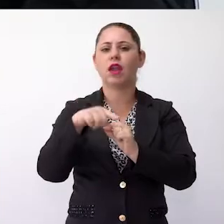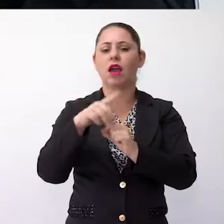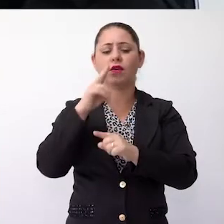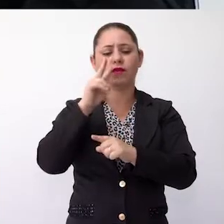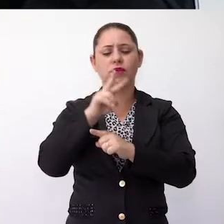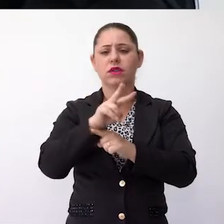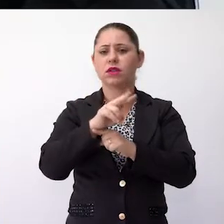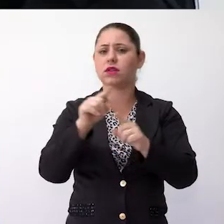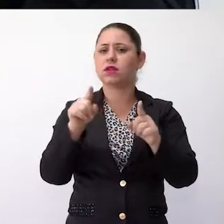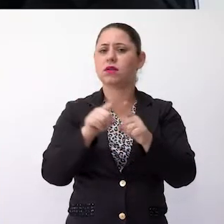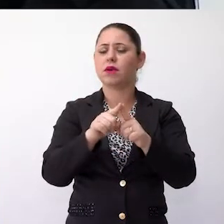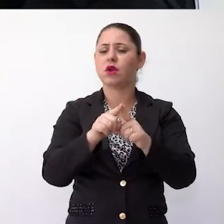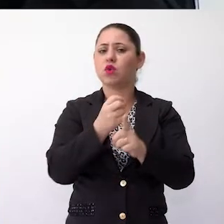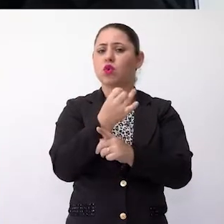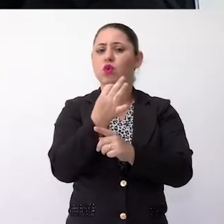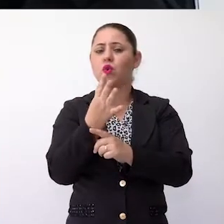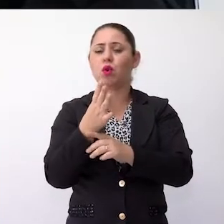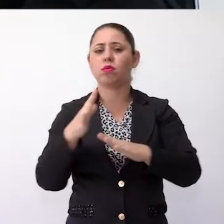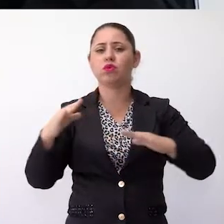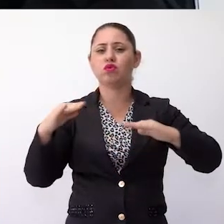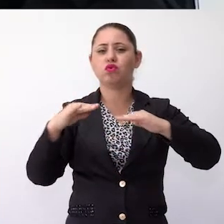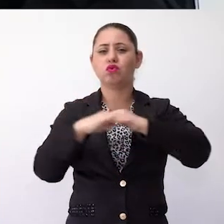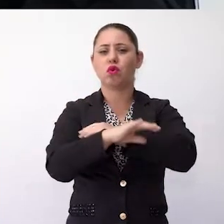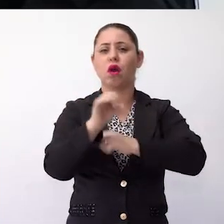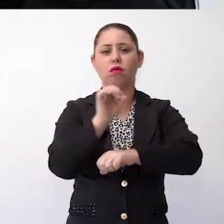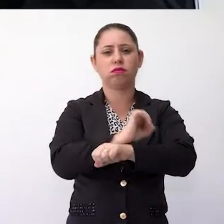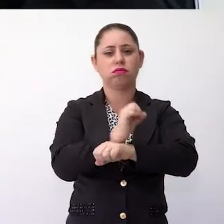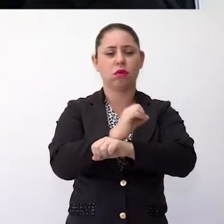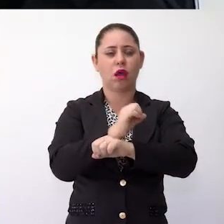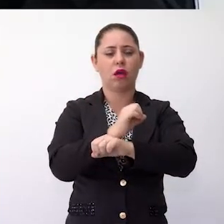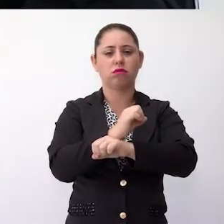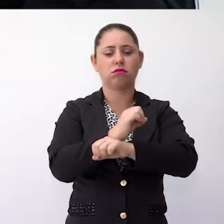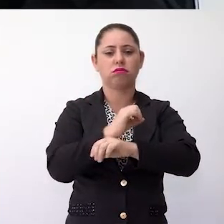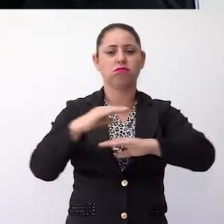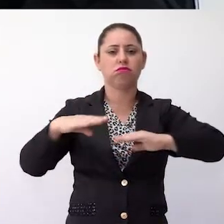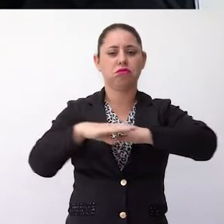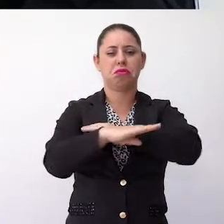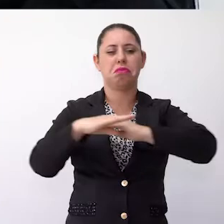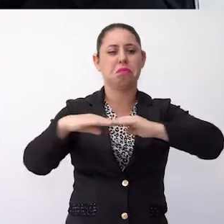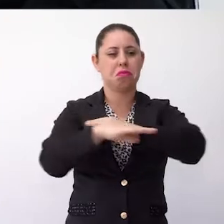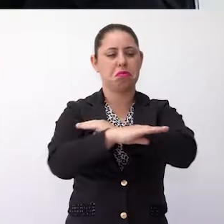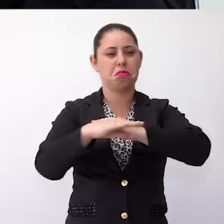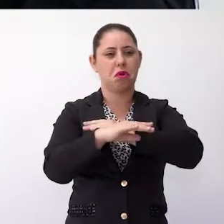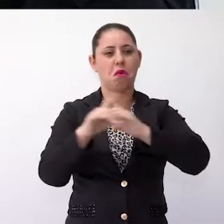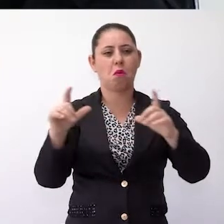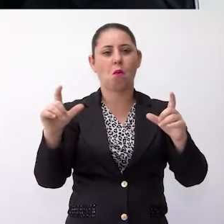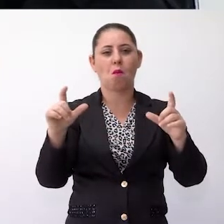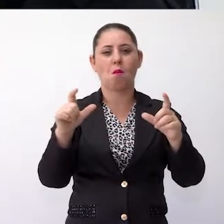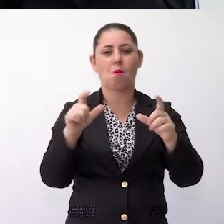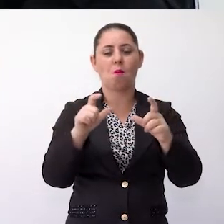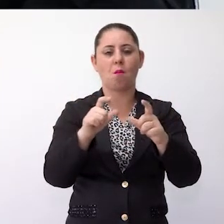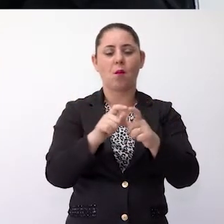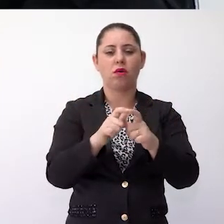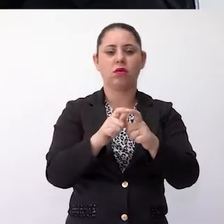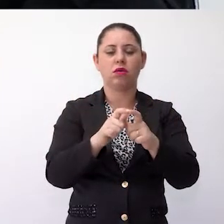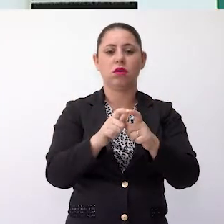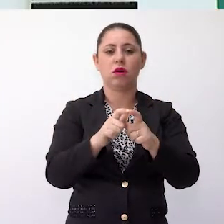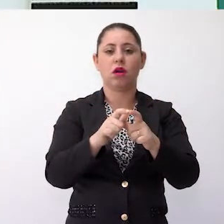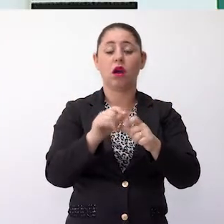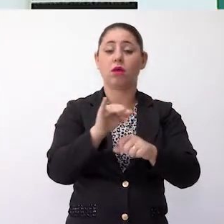à fiscalização e número de fluxo de veículos, né? Reduziu bastante. À medida que